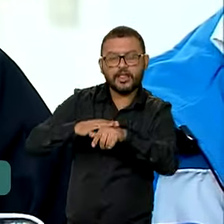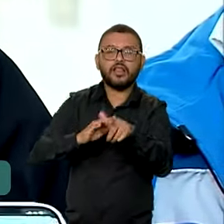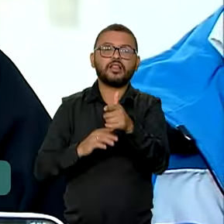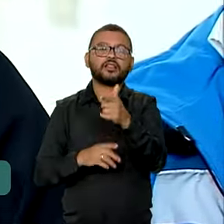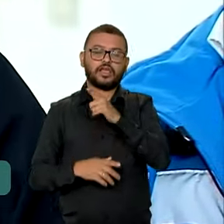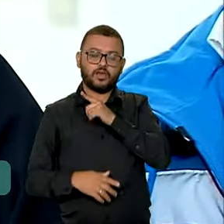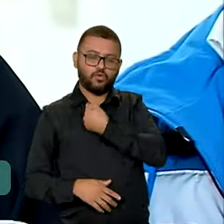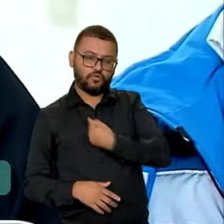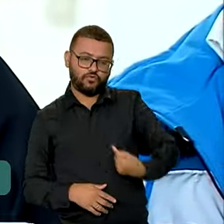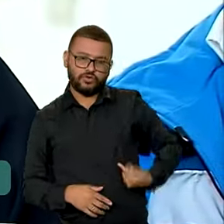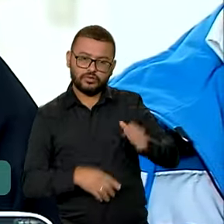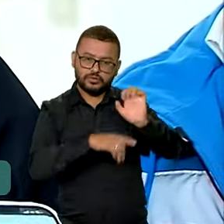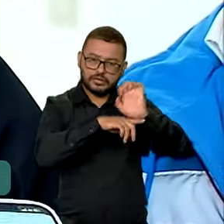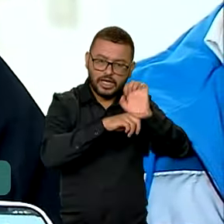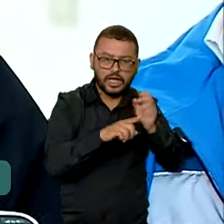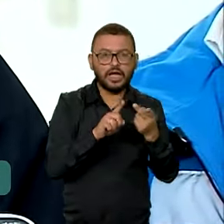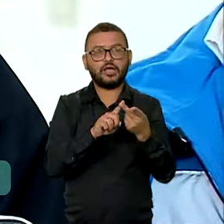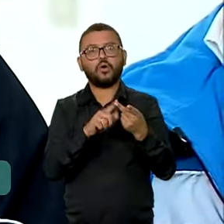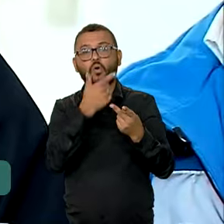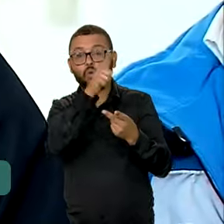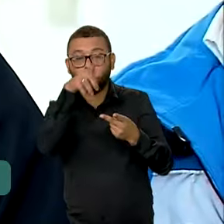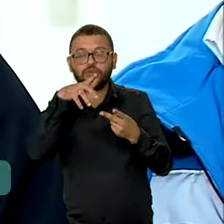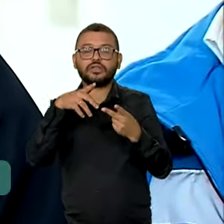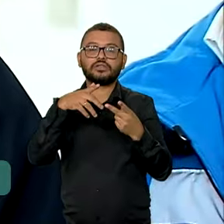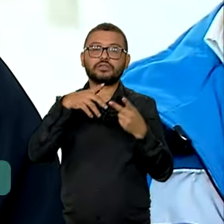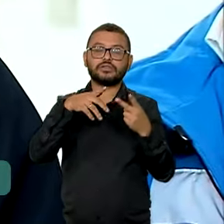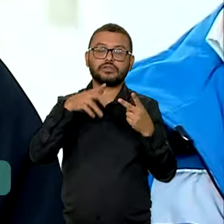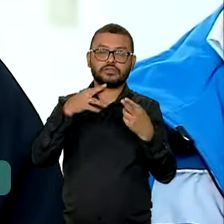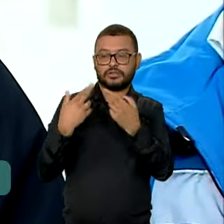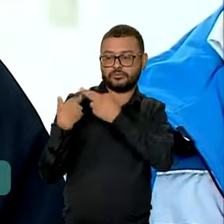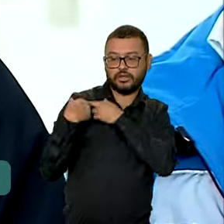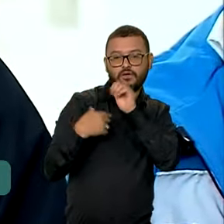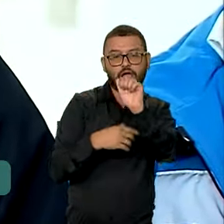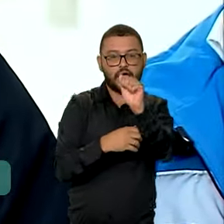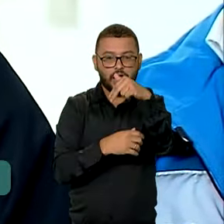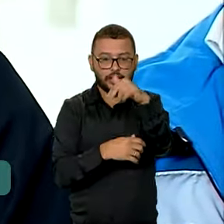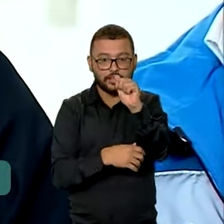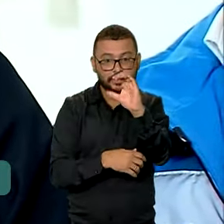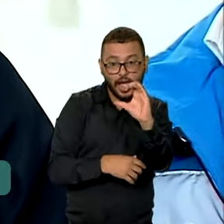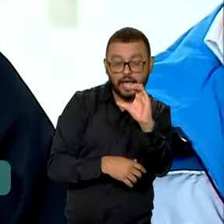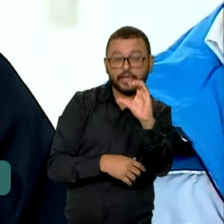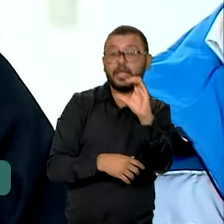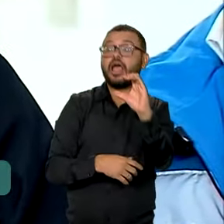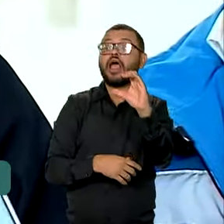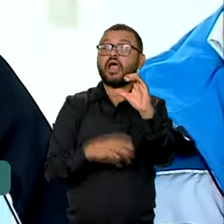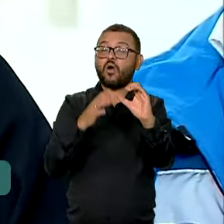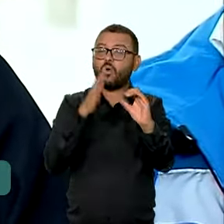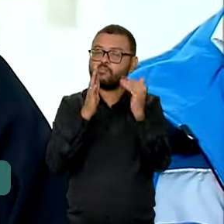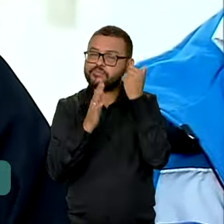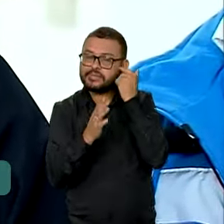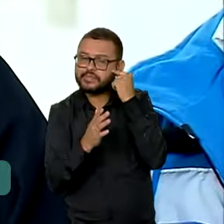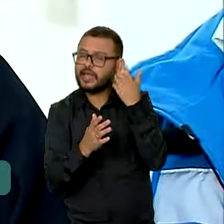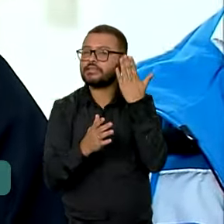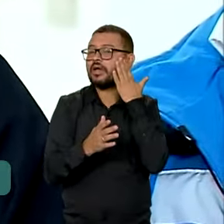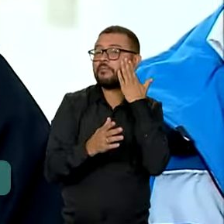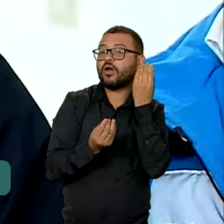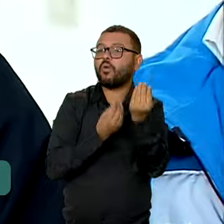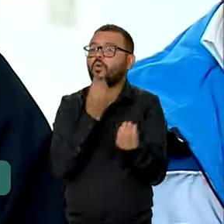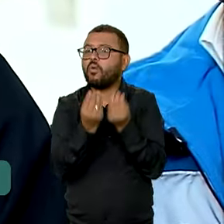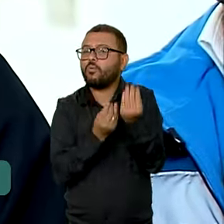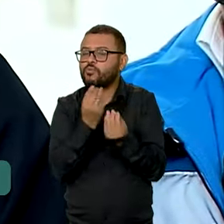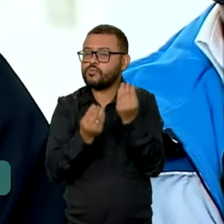o governo do estado, envolve outros setores, envolve a ANAC, para poder, em primeiro lugar, entender